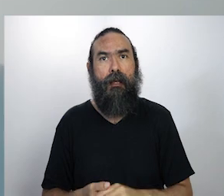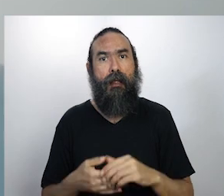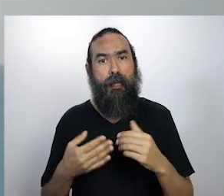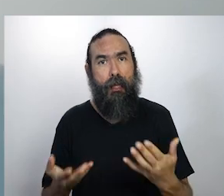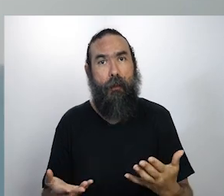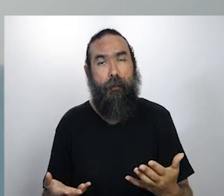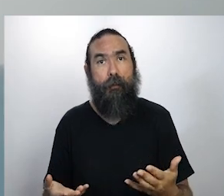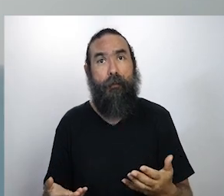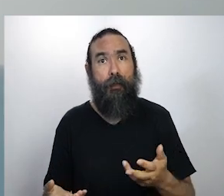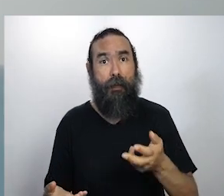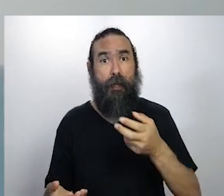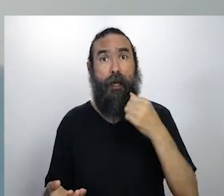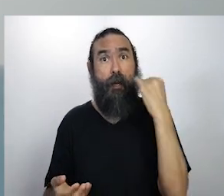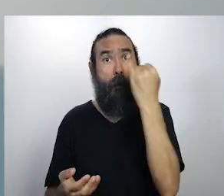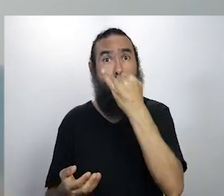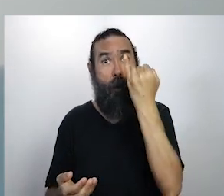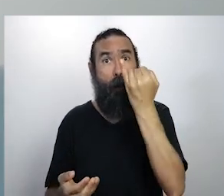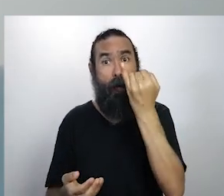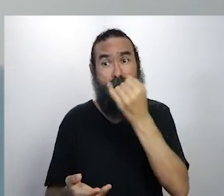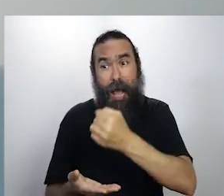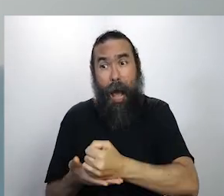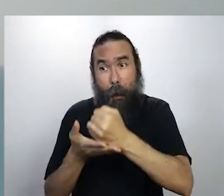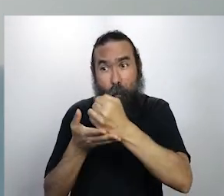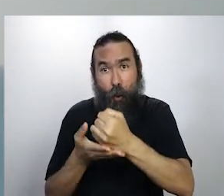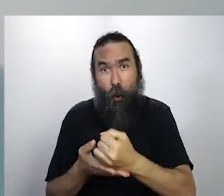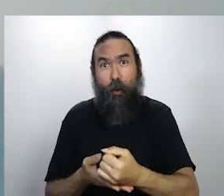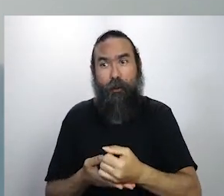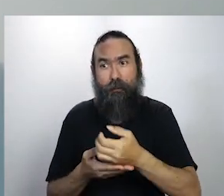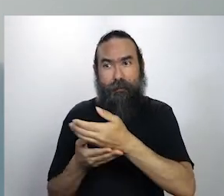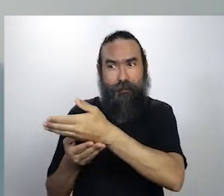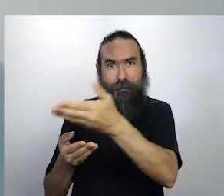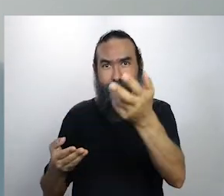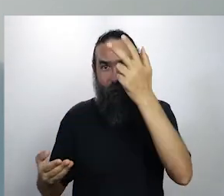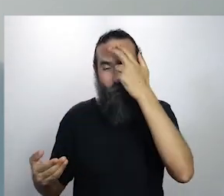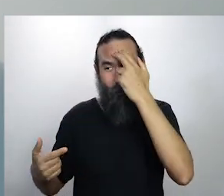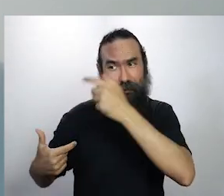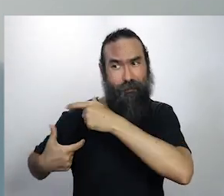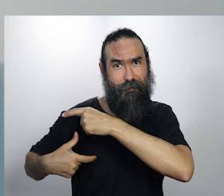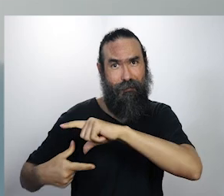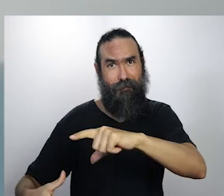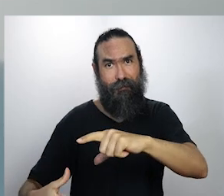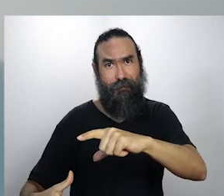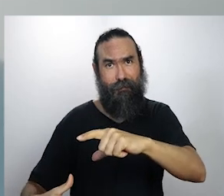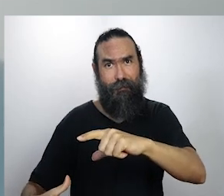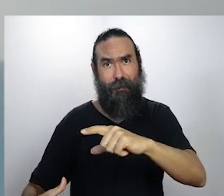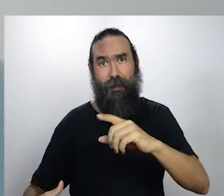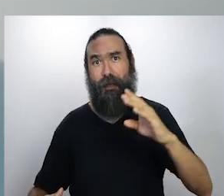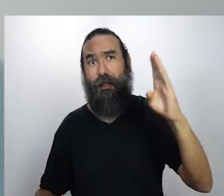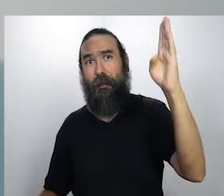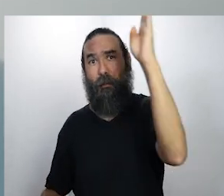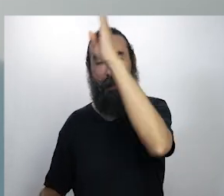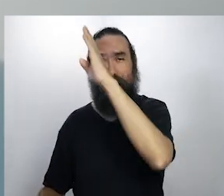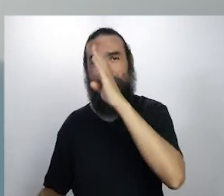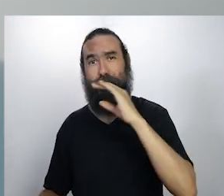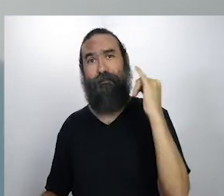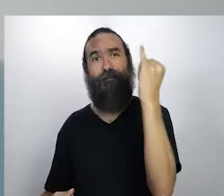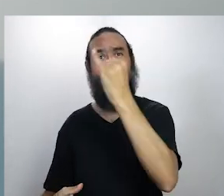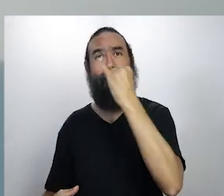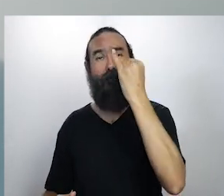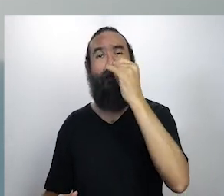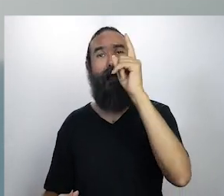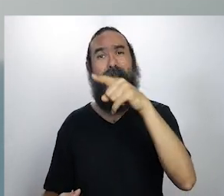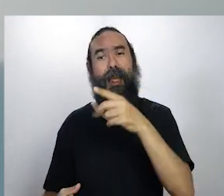expressões culturais de se afirmarem no cenário cultural brasileiro, como é que isso trouxe um respeito e um